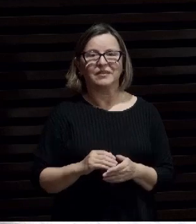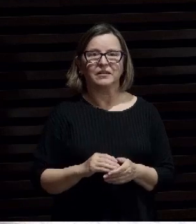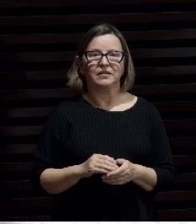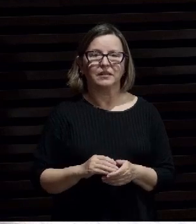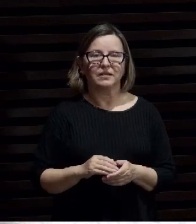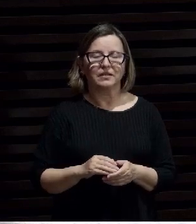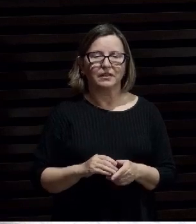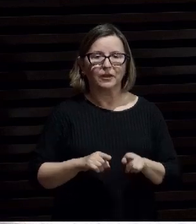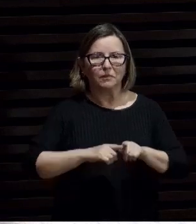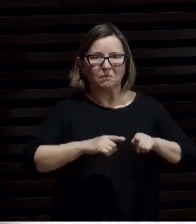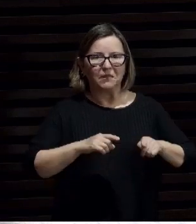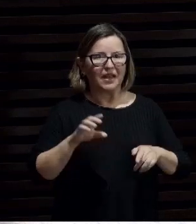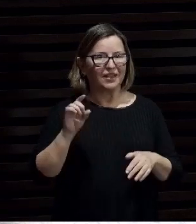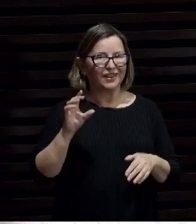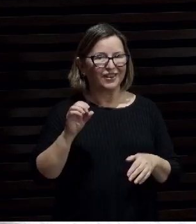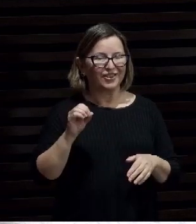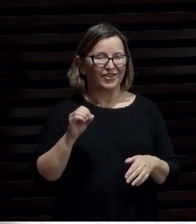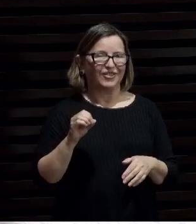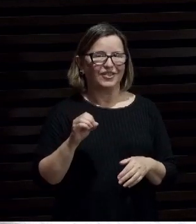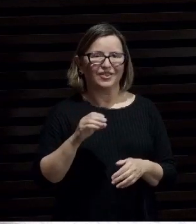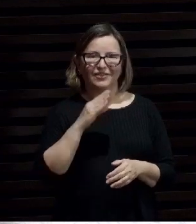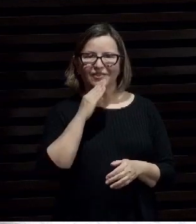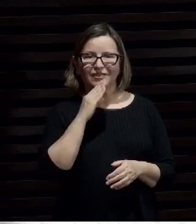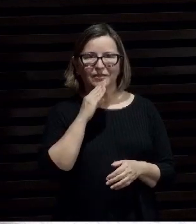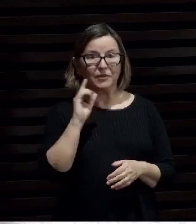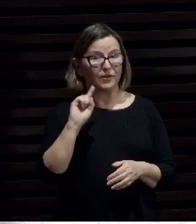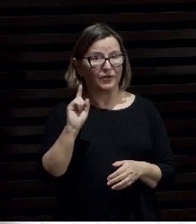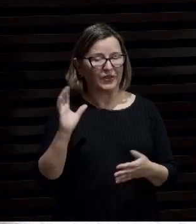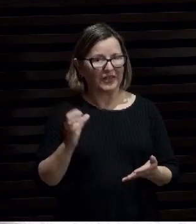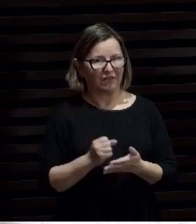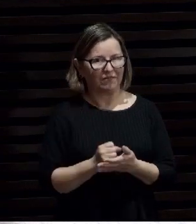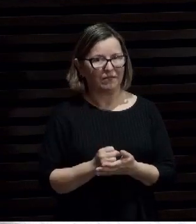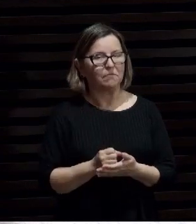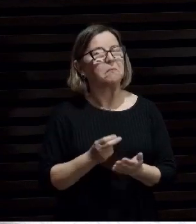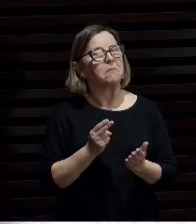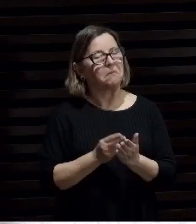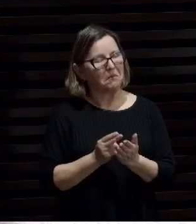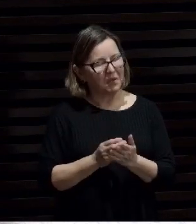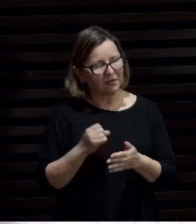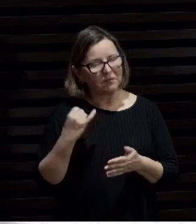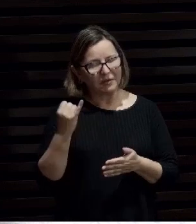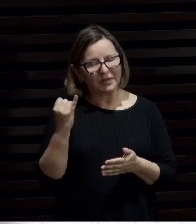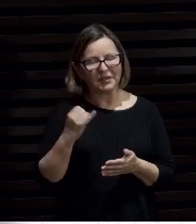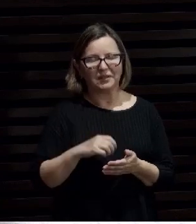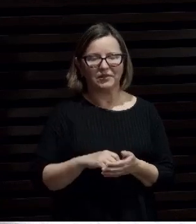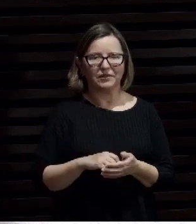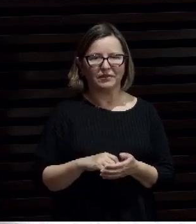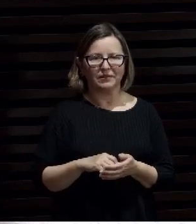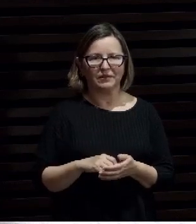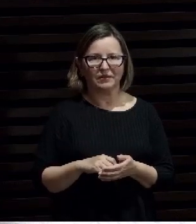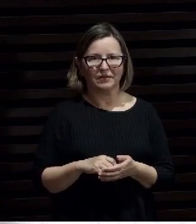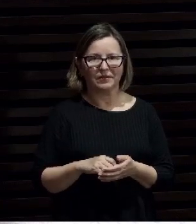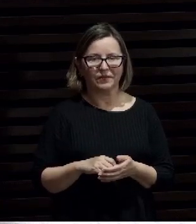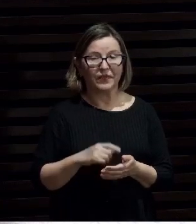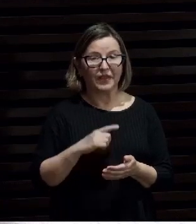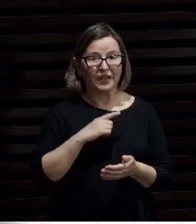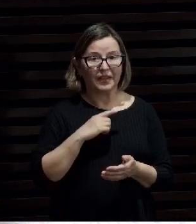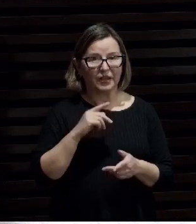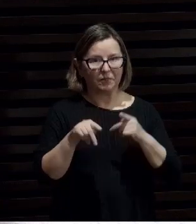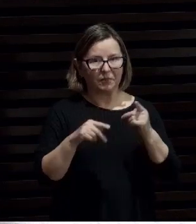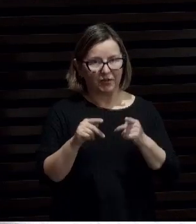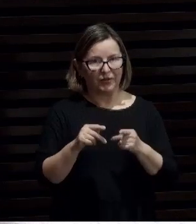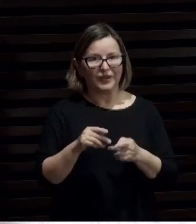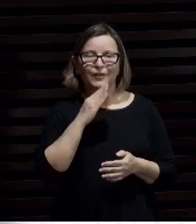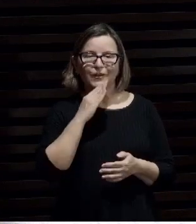não salva ninguém, ainda que seja importante. Muitos fazem da doutrina a sua própria religião. Eu conheço a doutrina